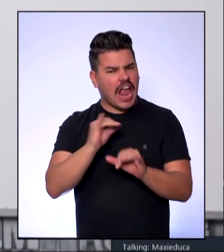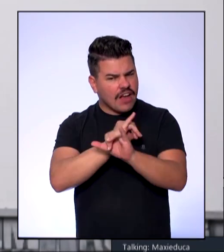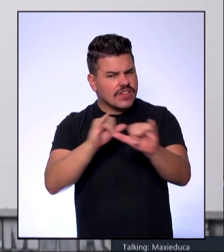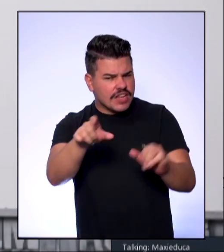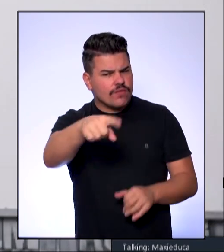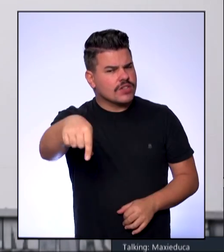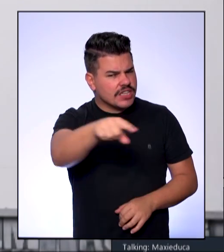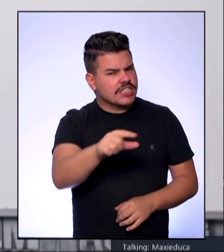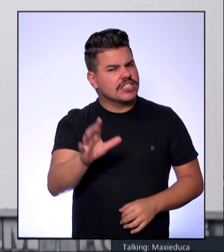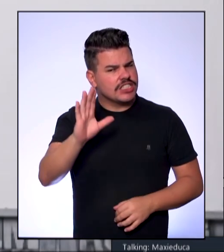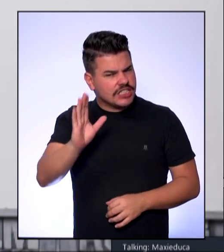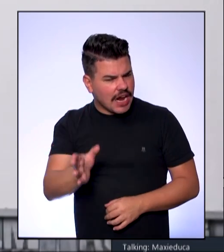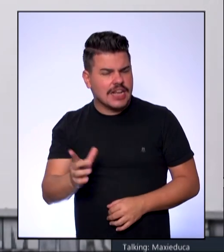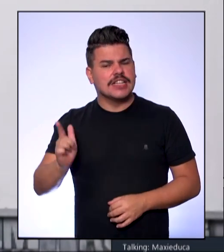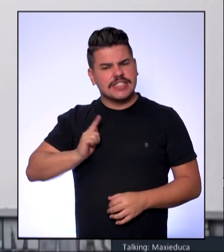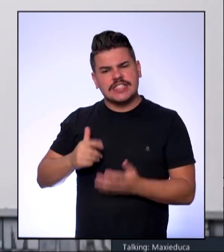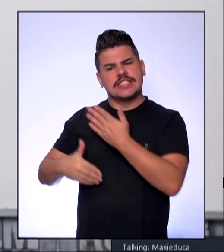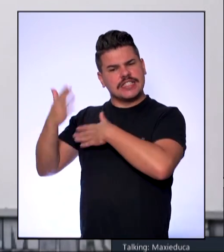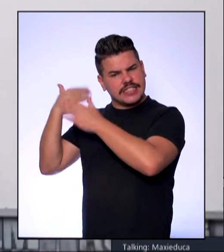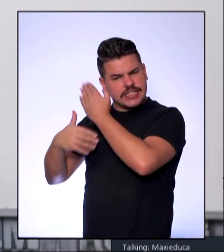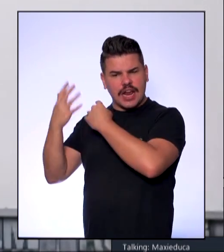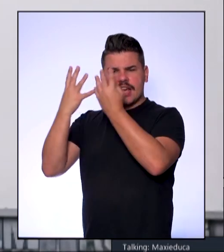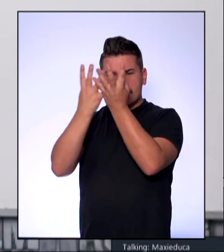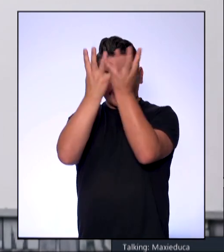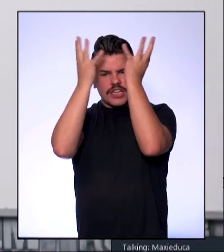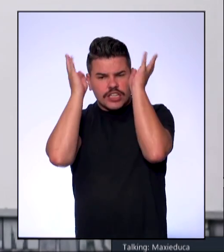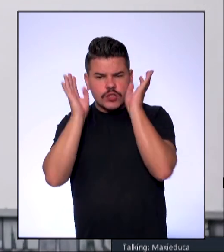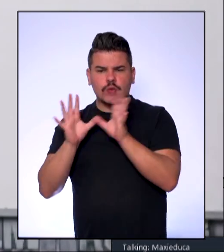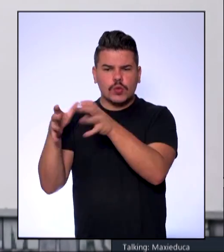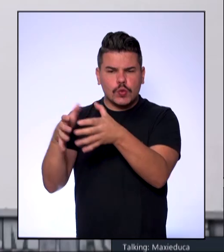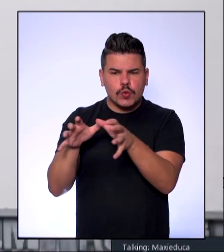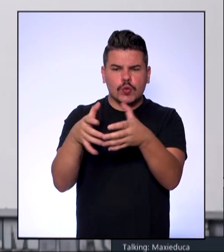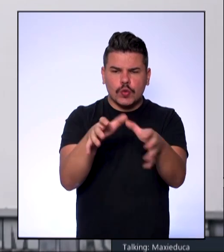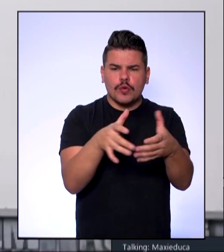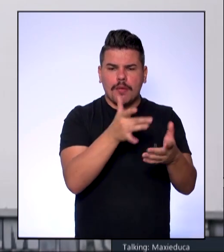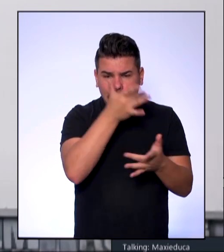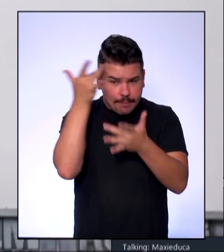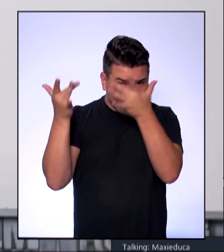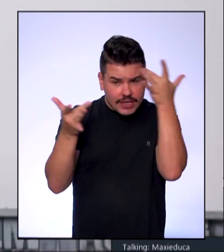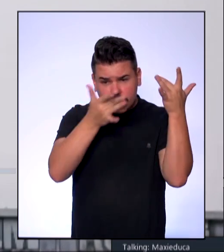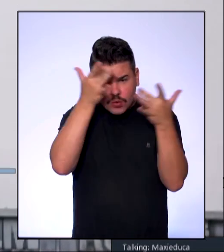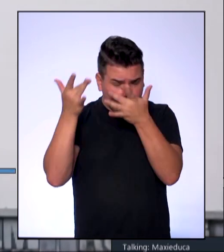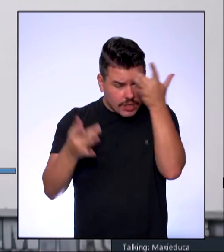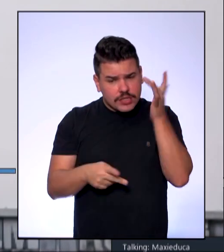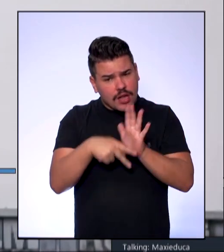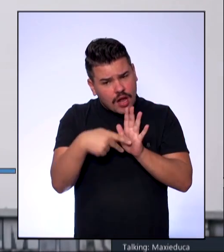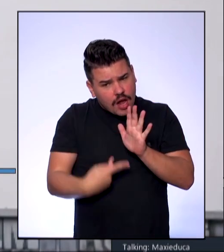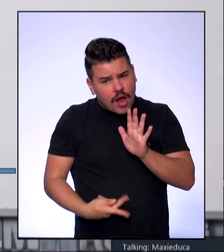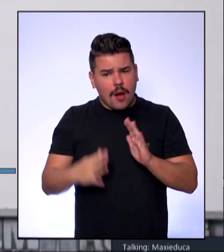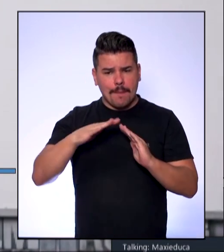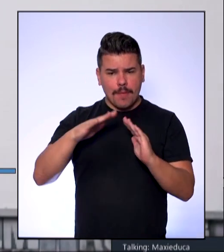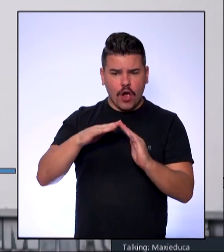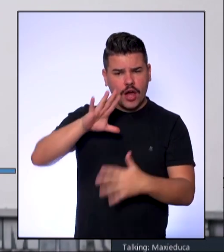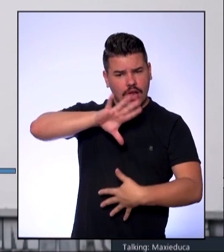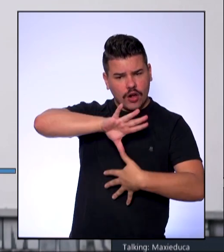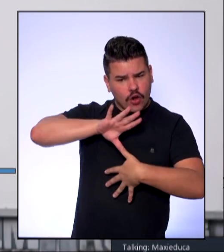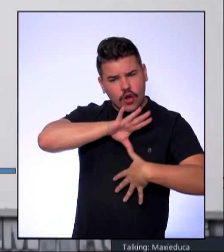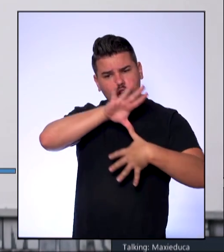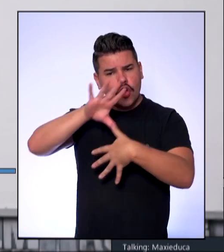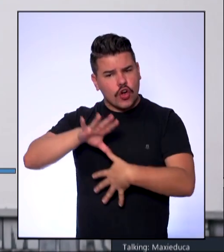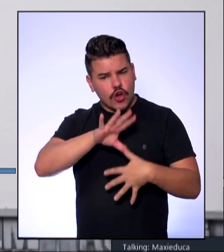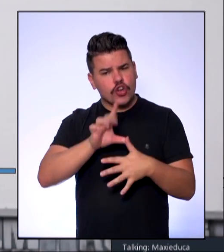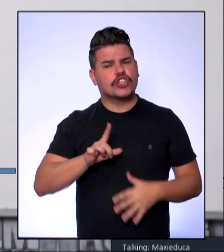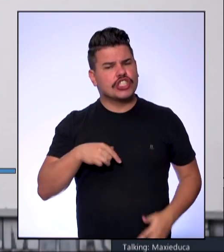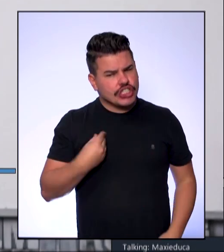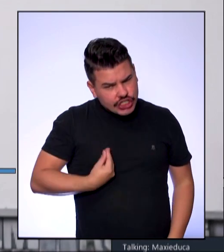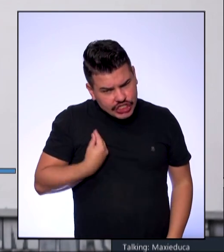havia estrutura e já haviam pessoas aqui no continente americano. Tá,